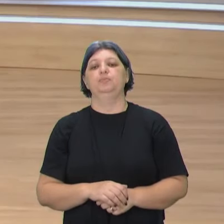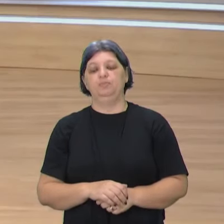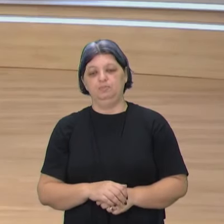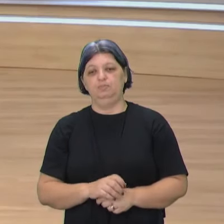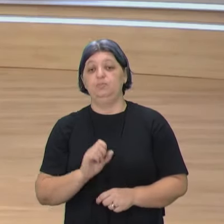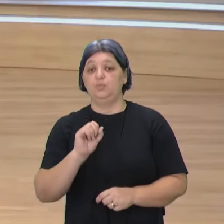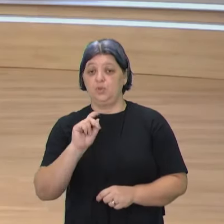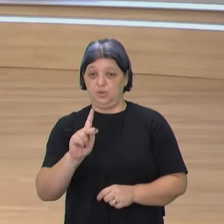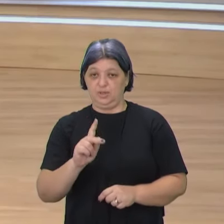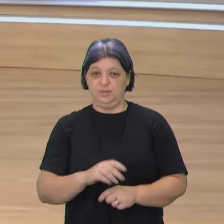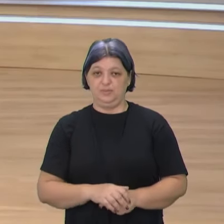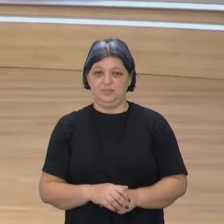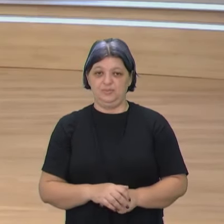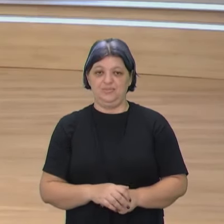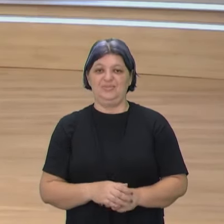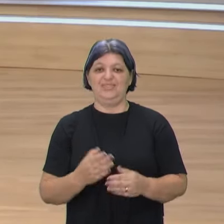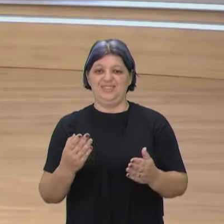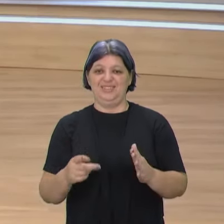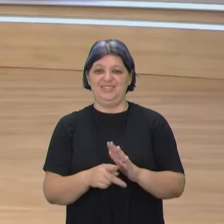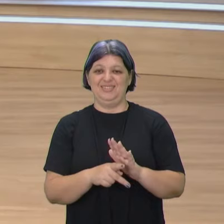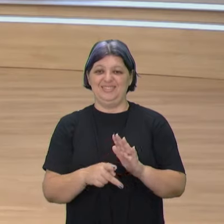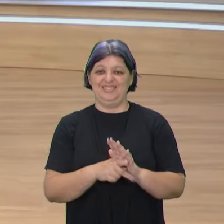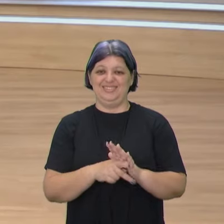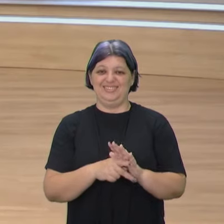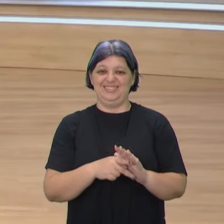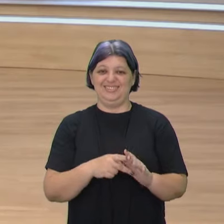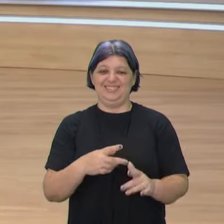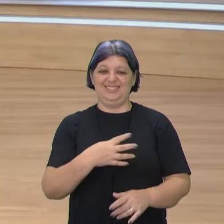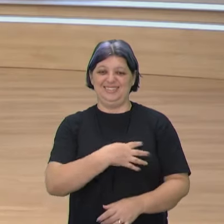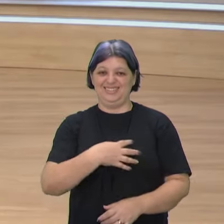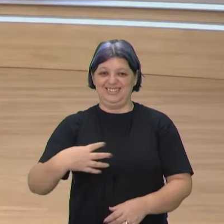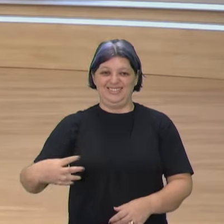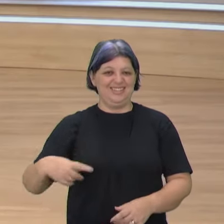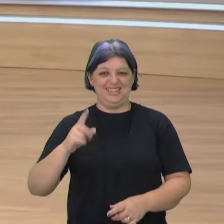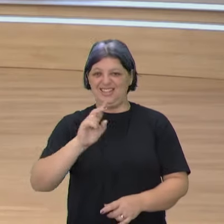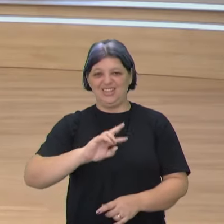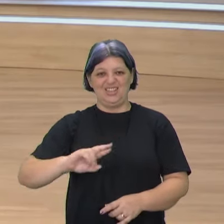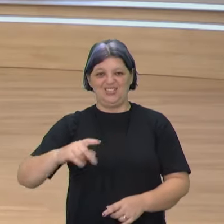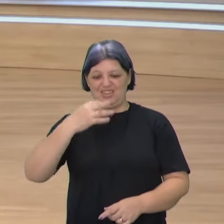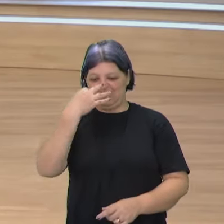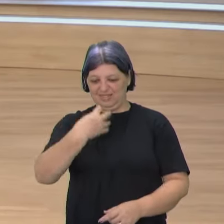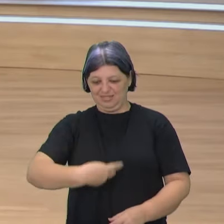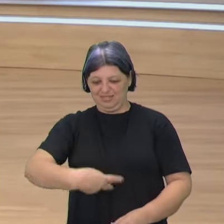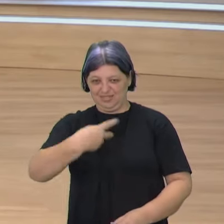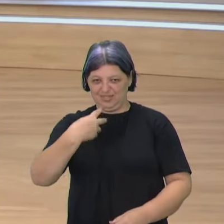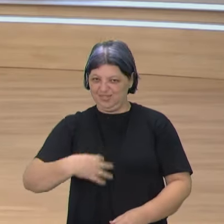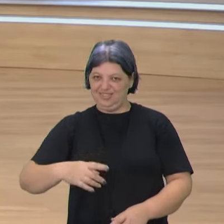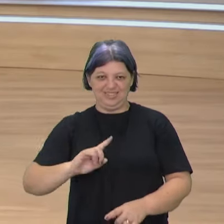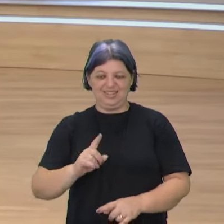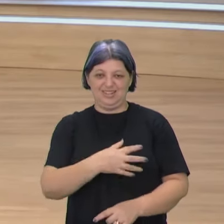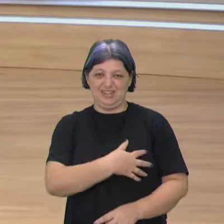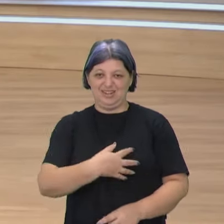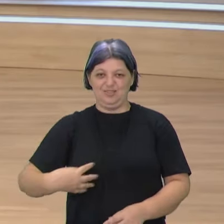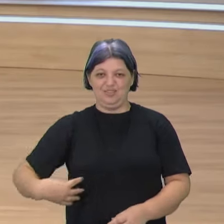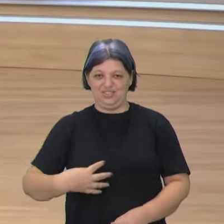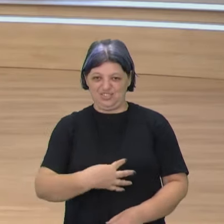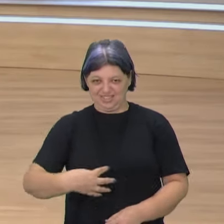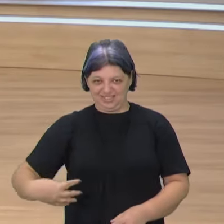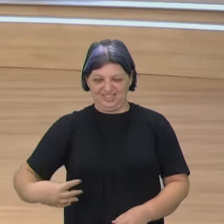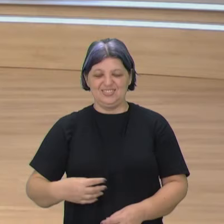mas as suas listas são horizontais, exatamente, não são verticais. Perdão, retomando aí, verticais,